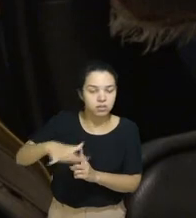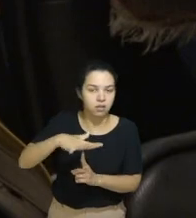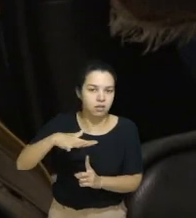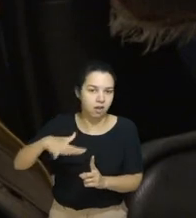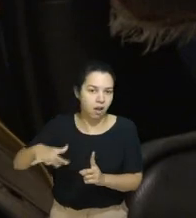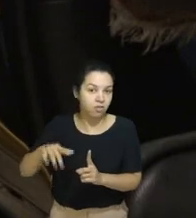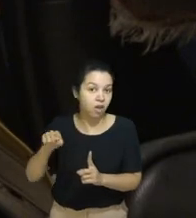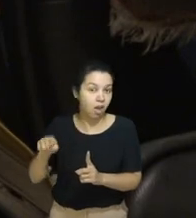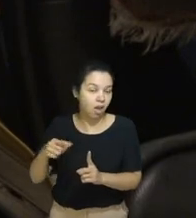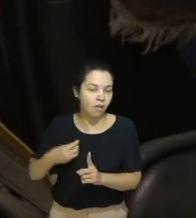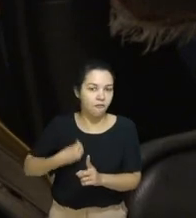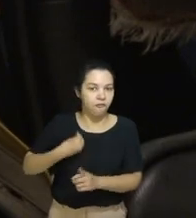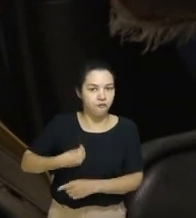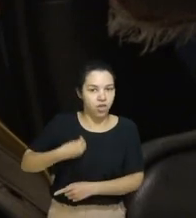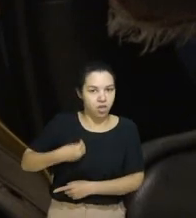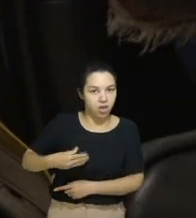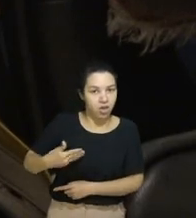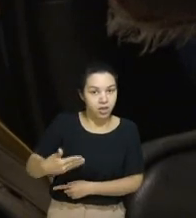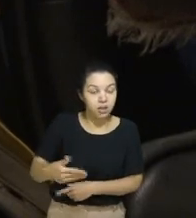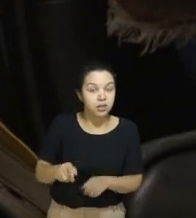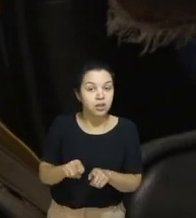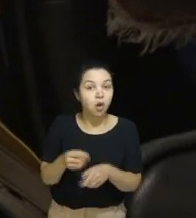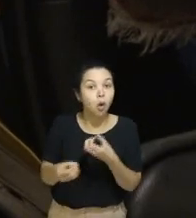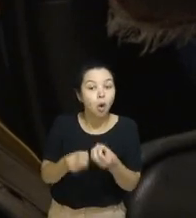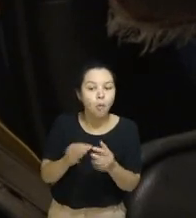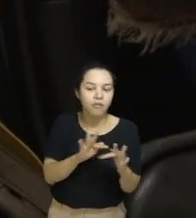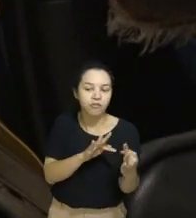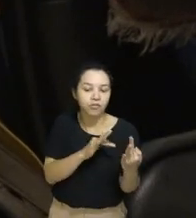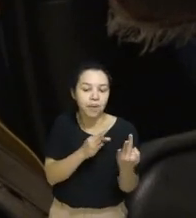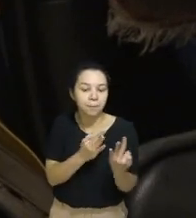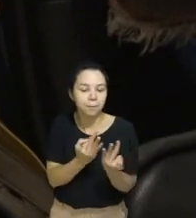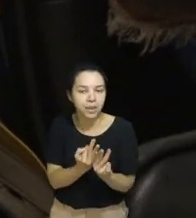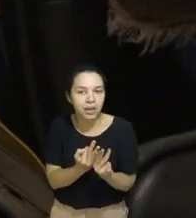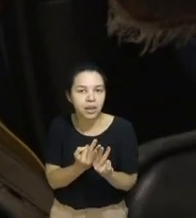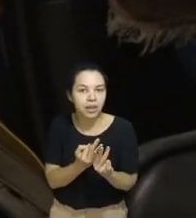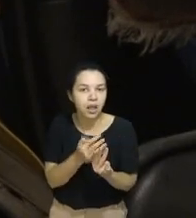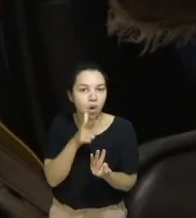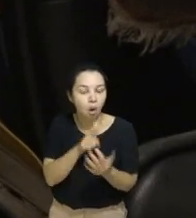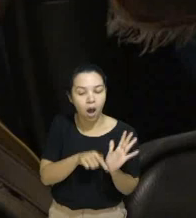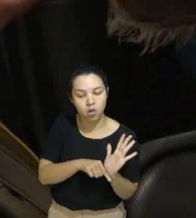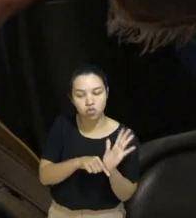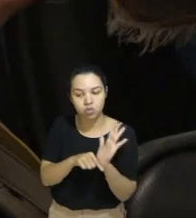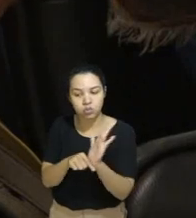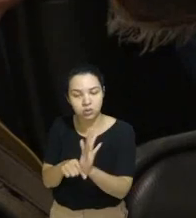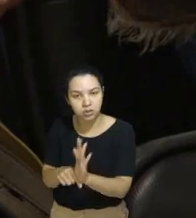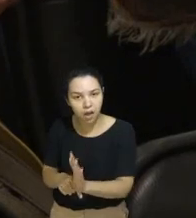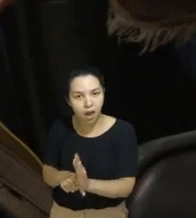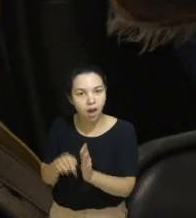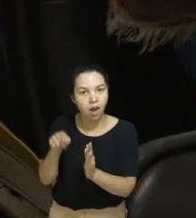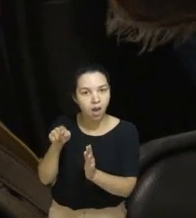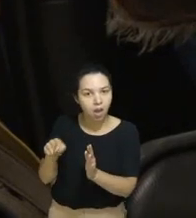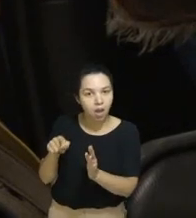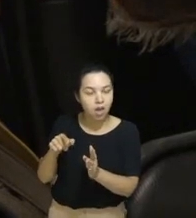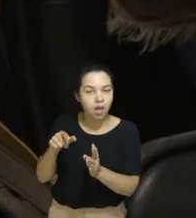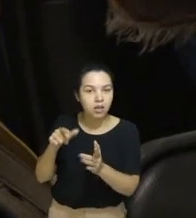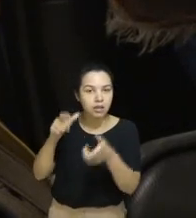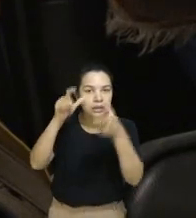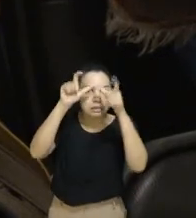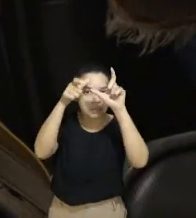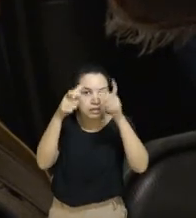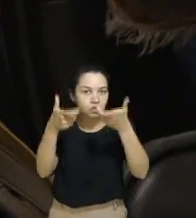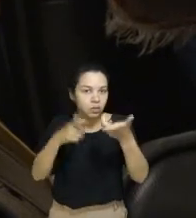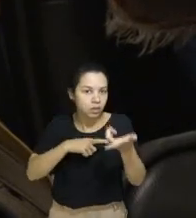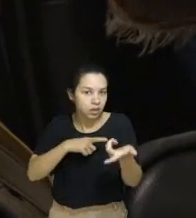família dele conseguiu trabalhar todo esse transtorno, essa síndrome que ele tinha. E